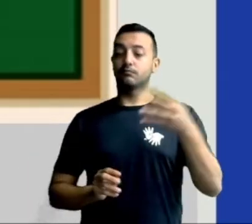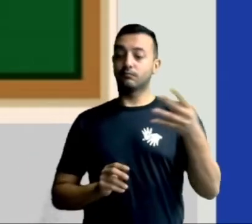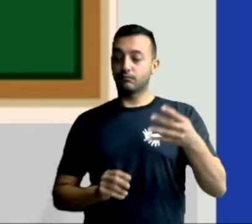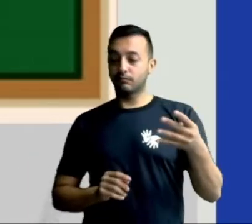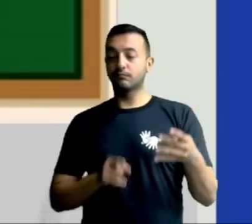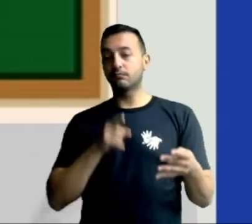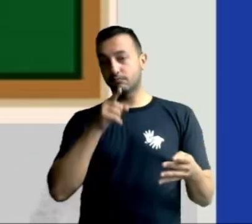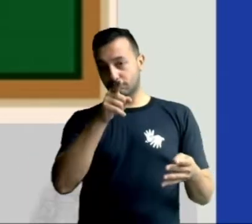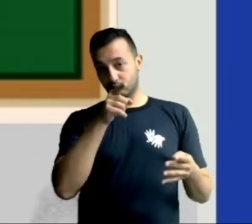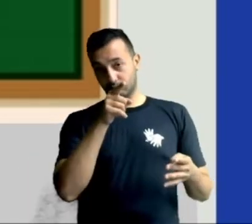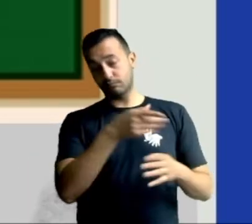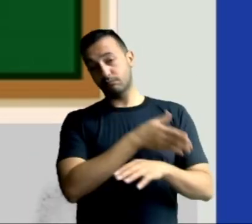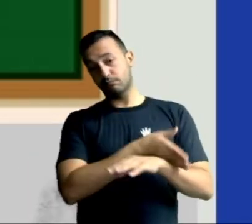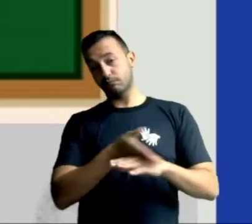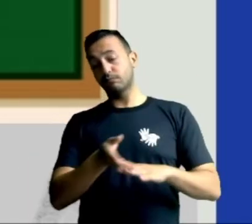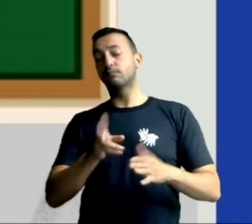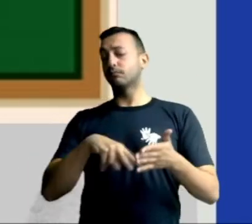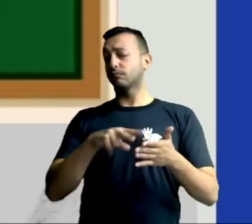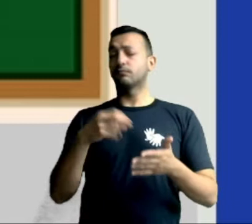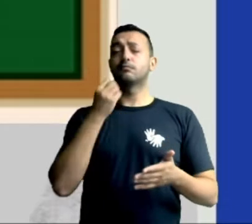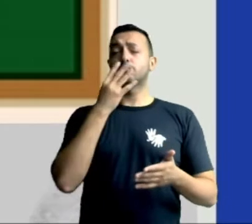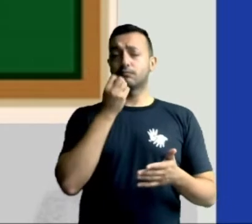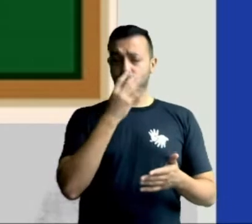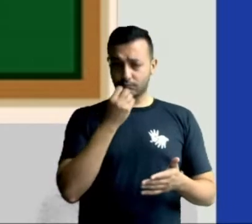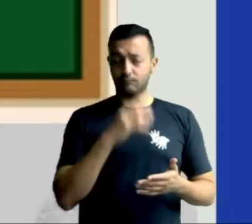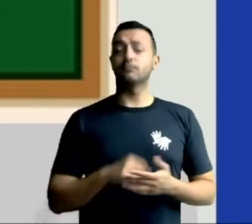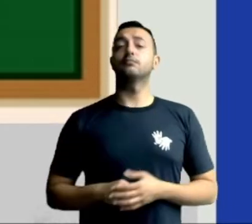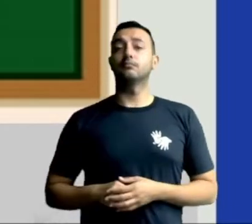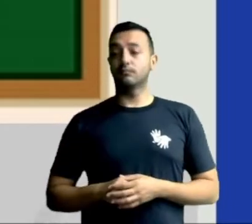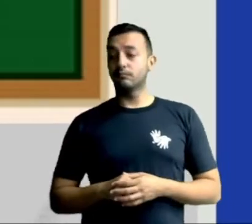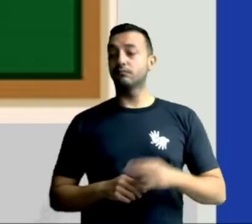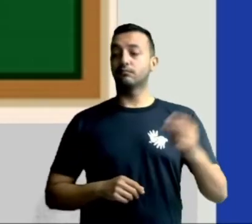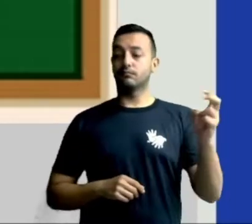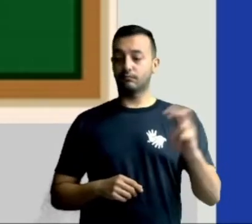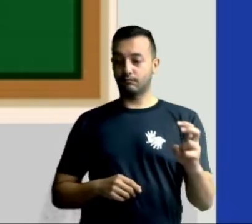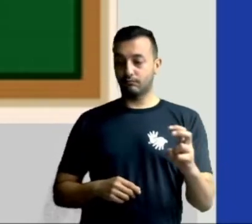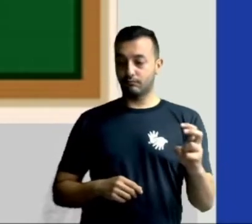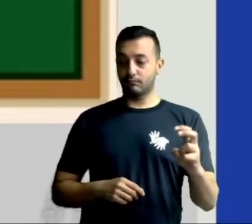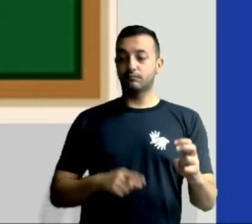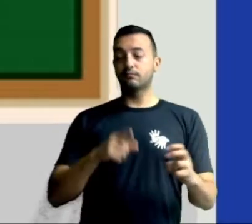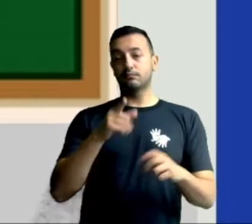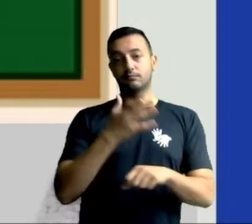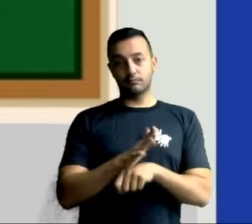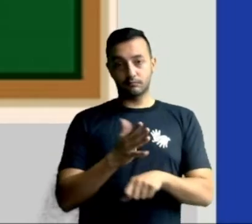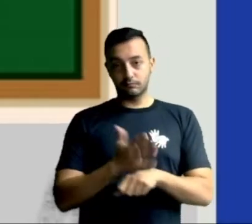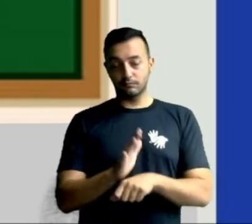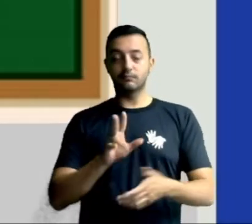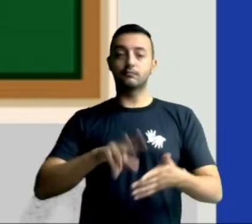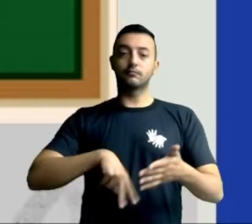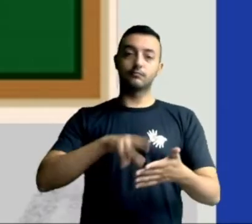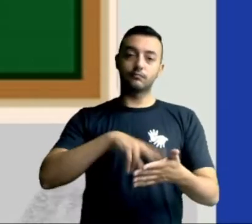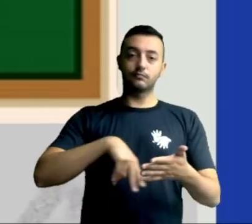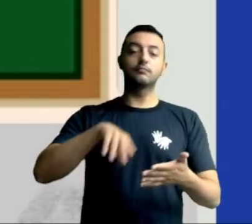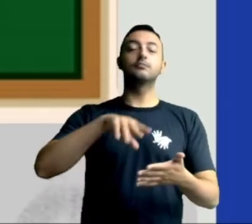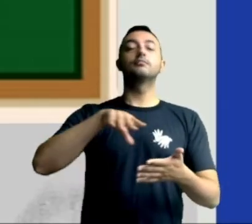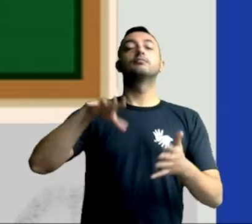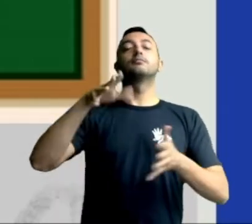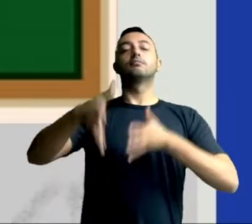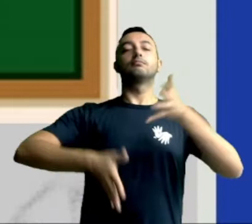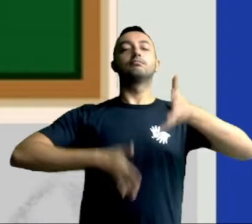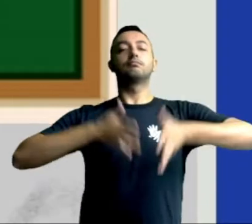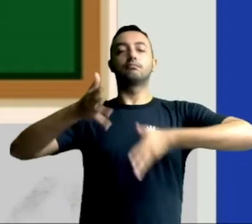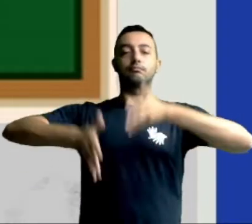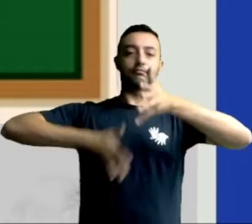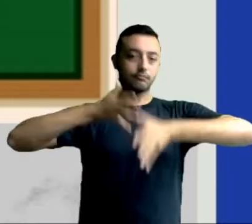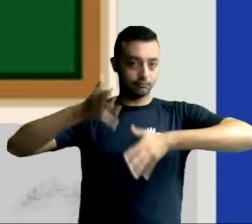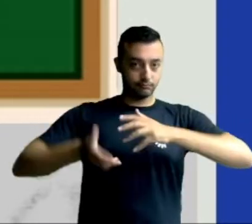o hábito da leitura. Muito, muito bom esse, tá? Quinta, praticar a leitura em voz alta. Se